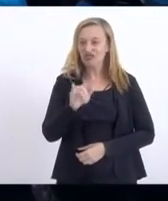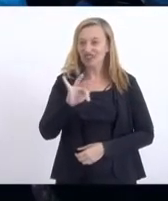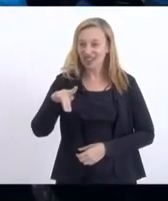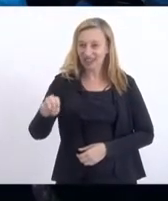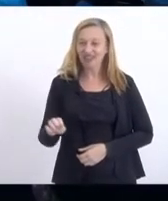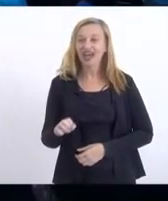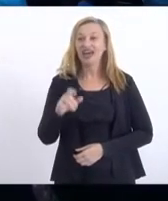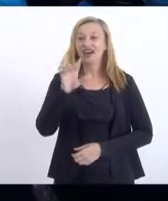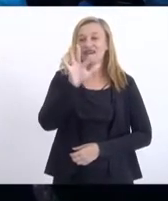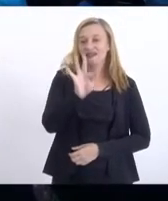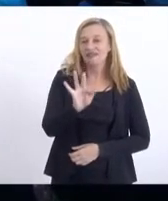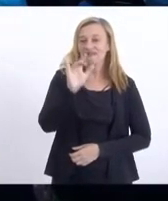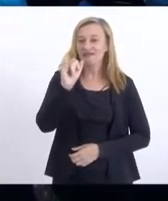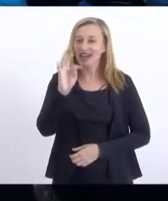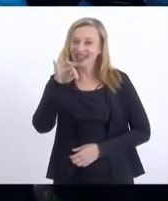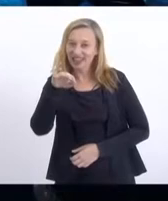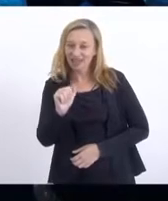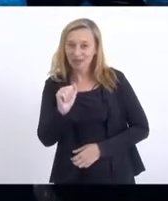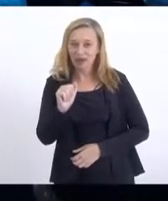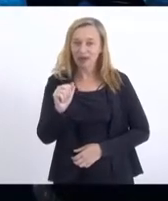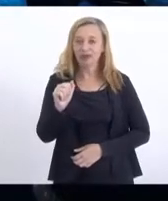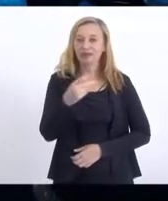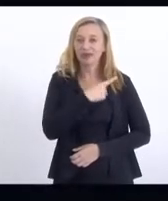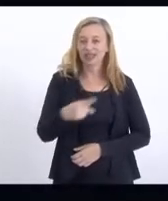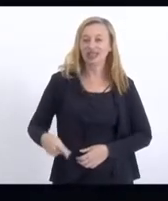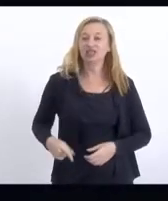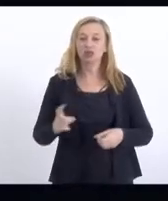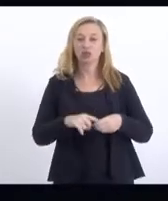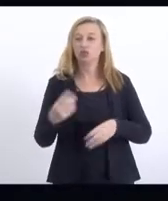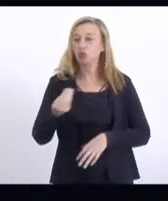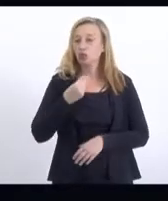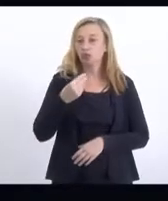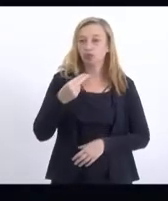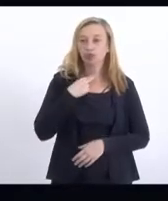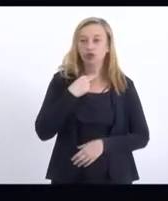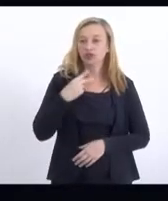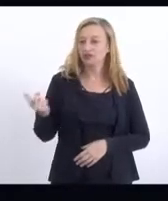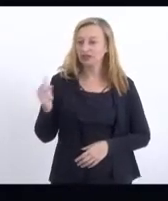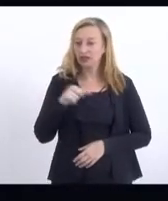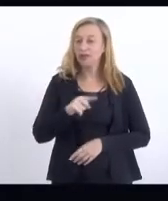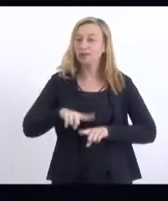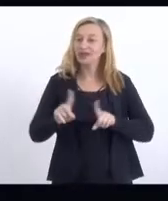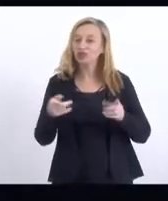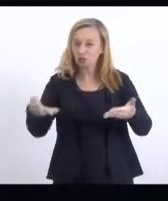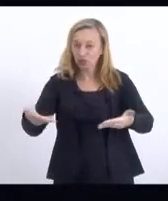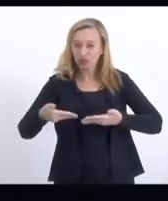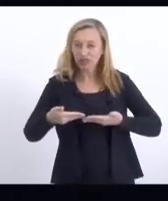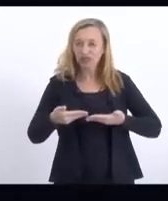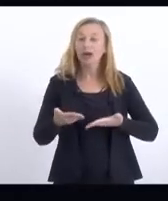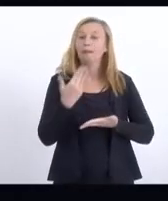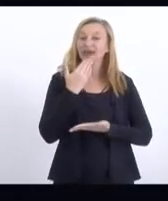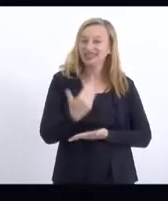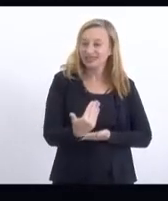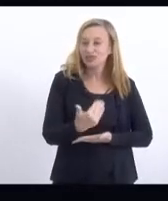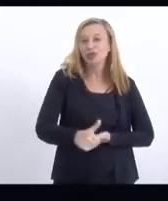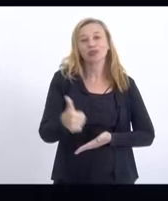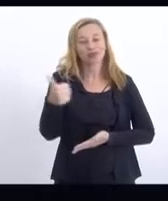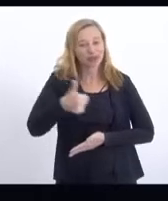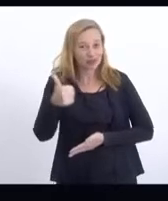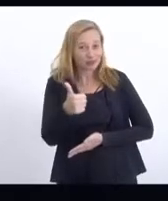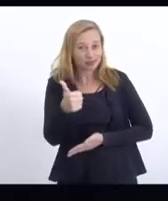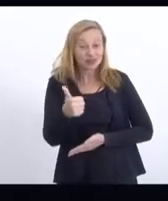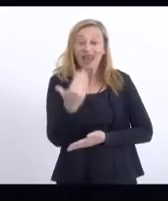Fátima Pacheco, presidente, né, no caso do consórcio, não pôde estar conosco hoje, mas foi convidada, e pediu, em primeiro lugar,